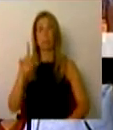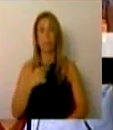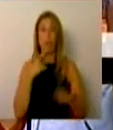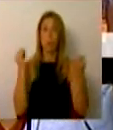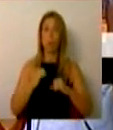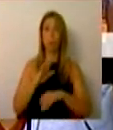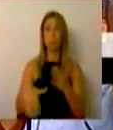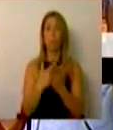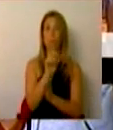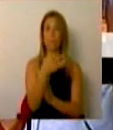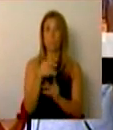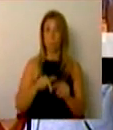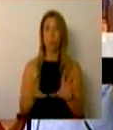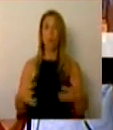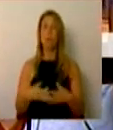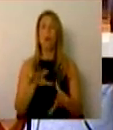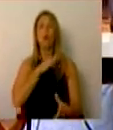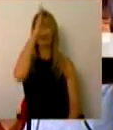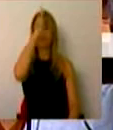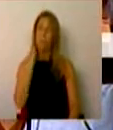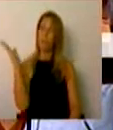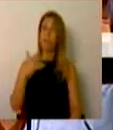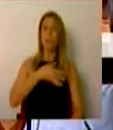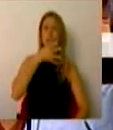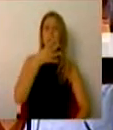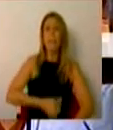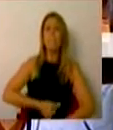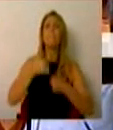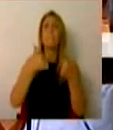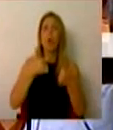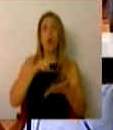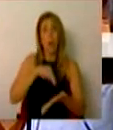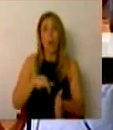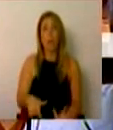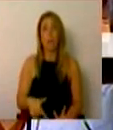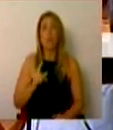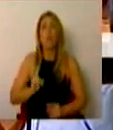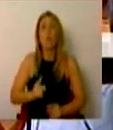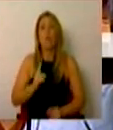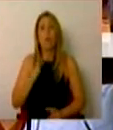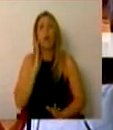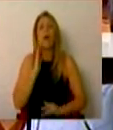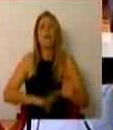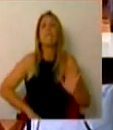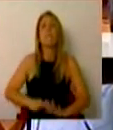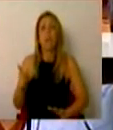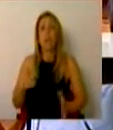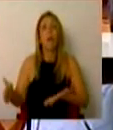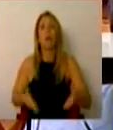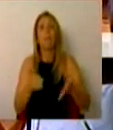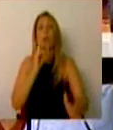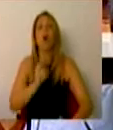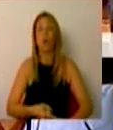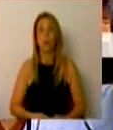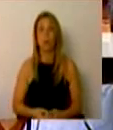hoje na Comissão, em que o Sr. Ministro venha explicar melhor o que é que está a fazer, qual é o caminho que tem que se fazer. Somos completamente realistas nessa